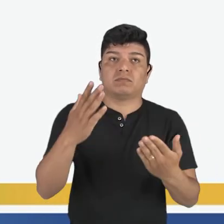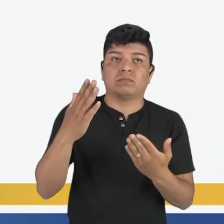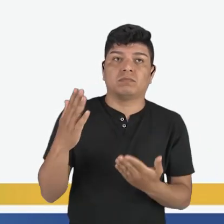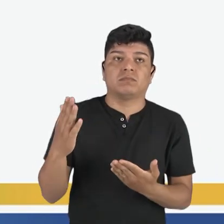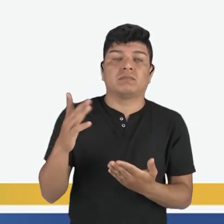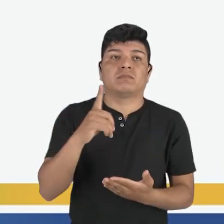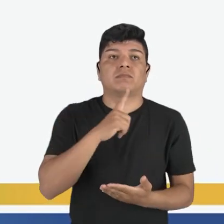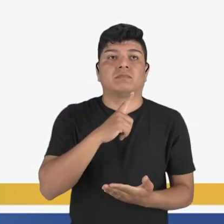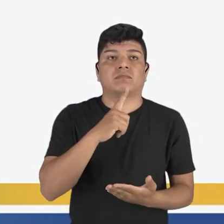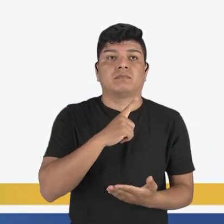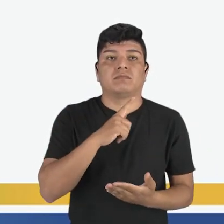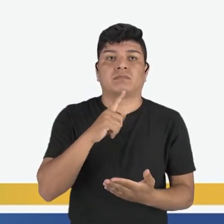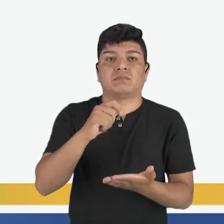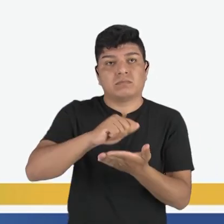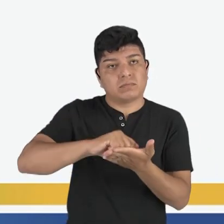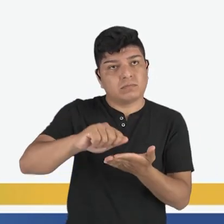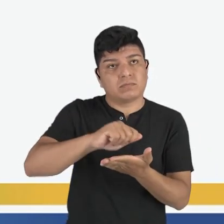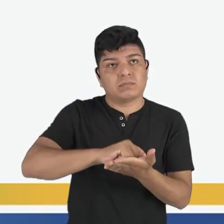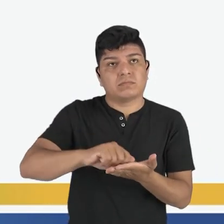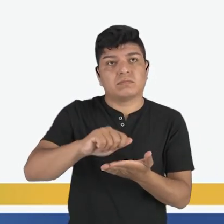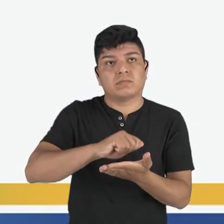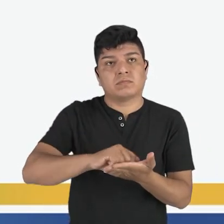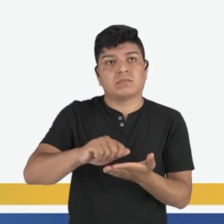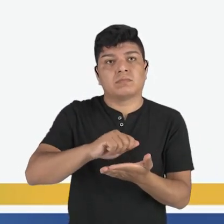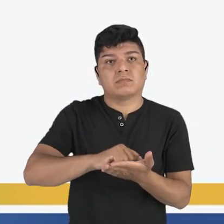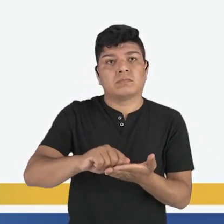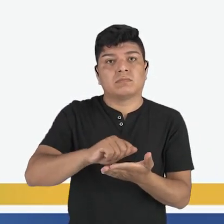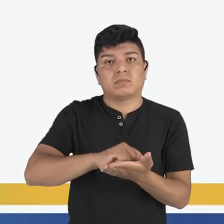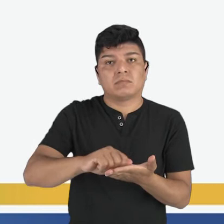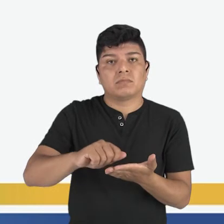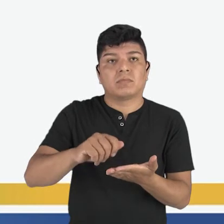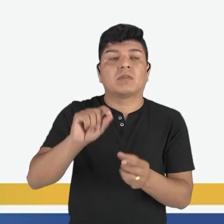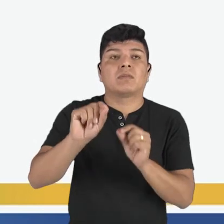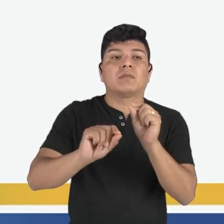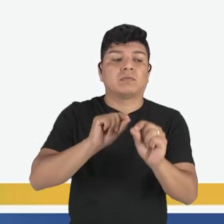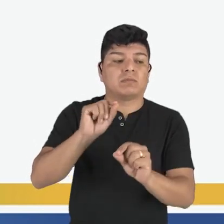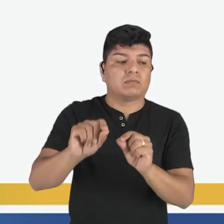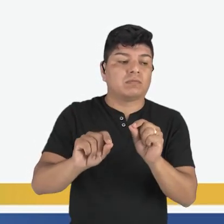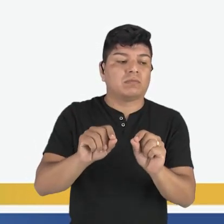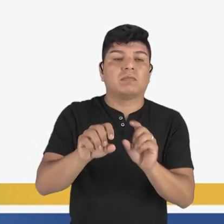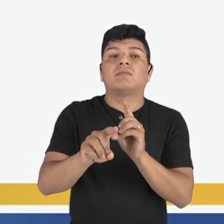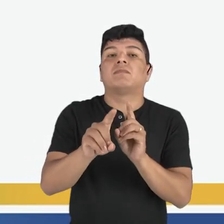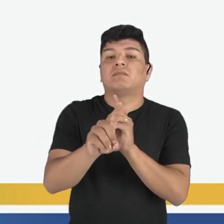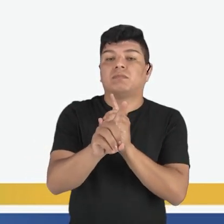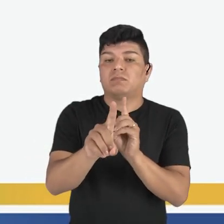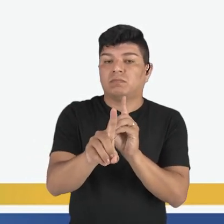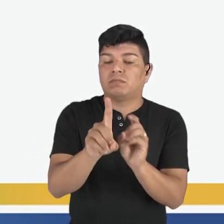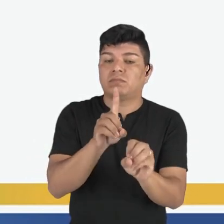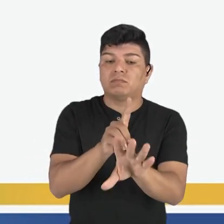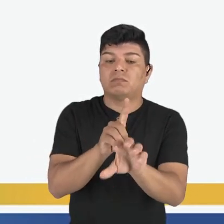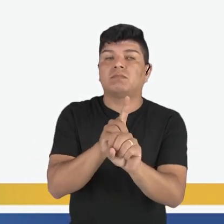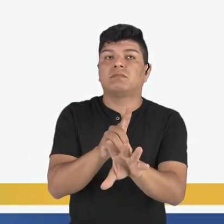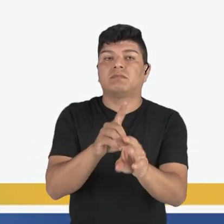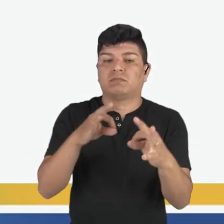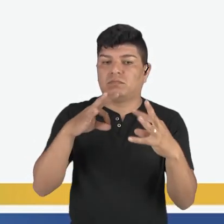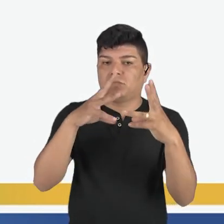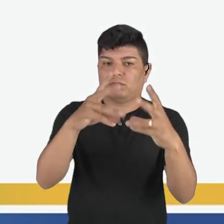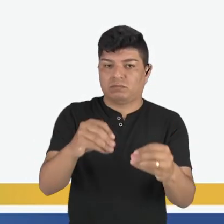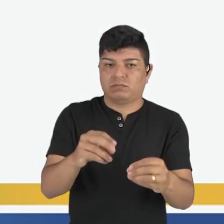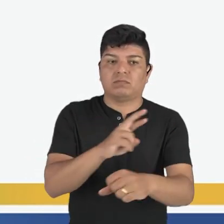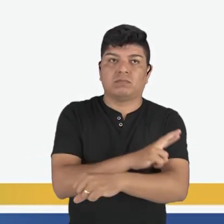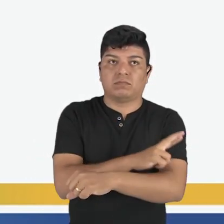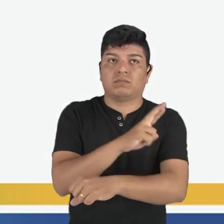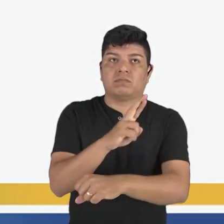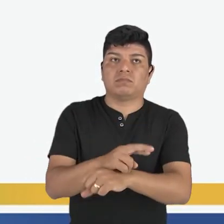estão registradas as doutrinas, nesses textos sagrados, os mais antigos que existem entre todas as religiões.